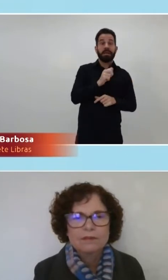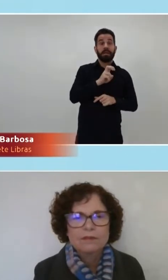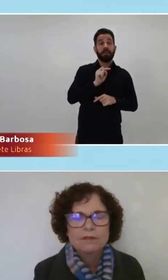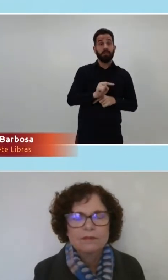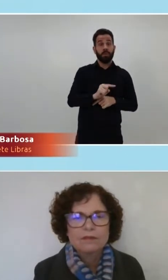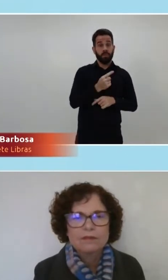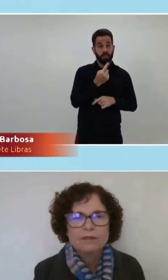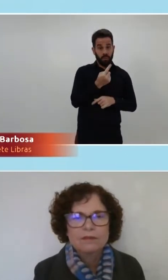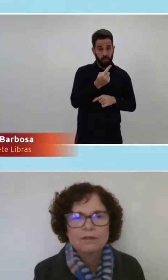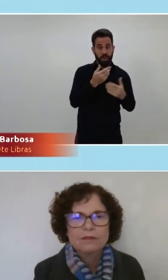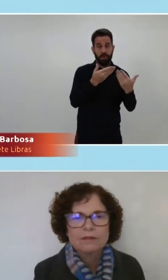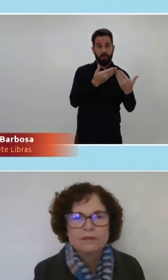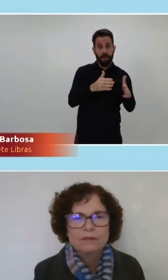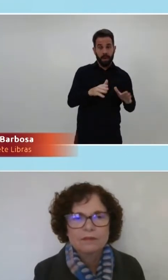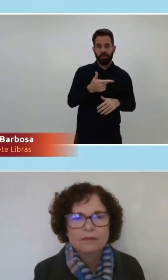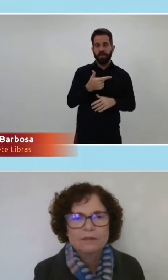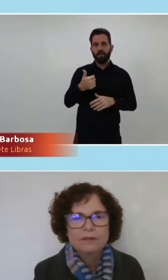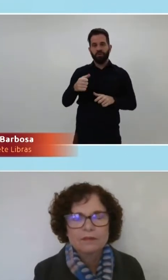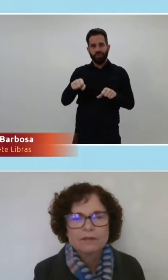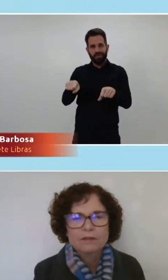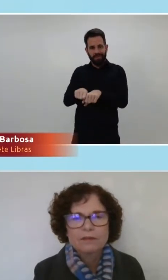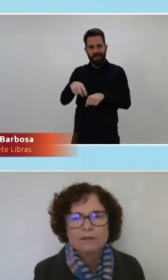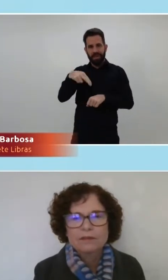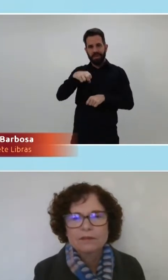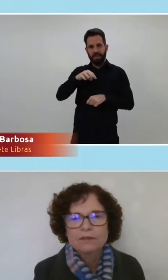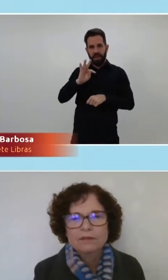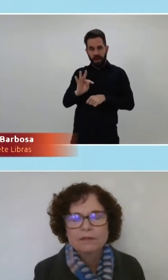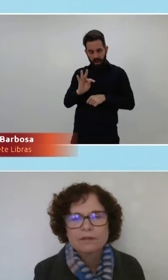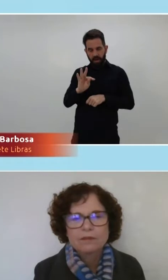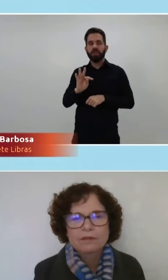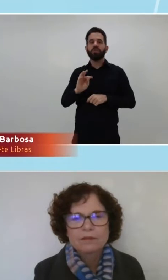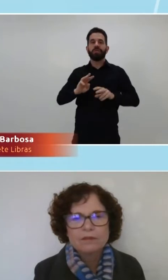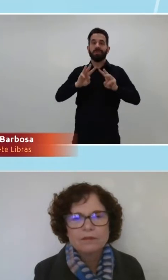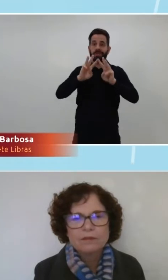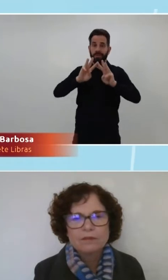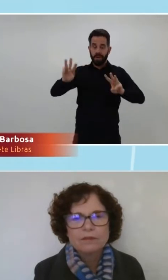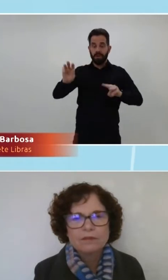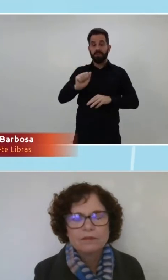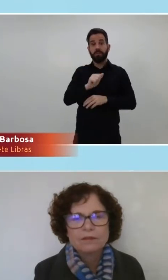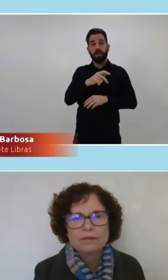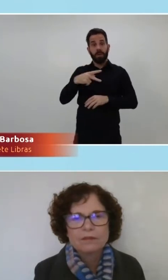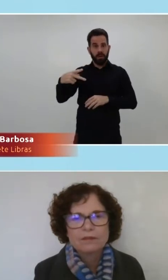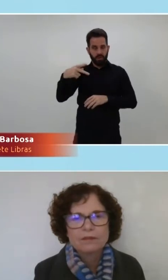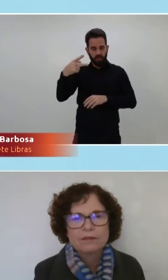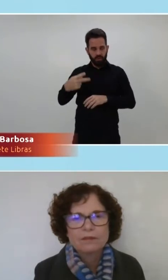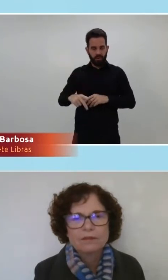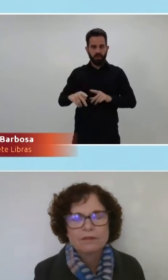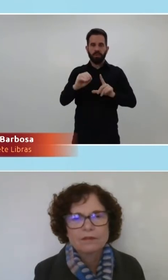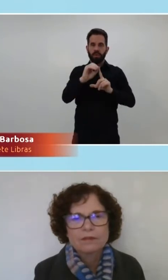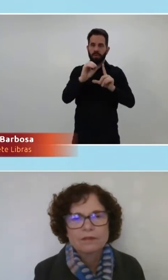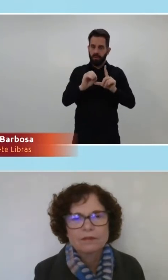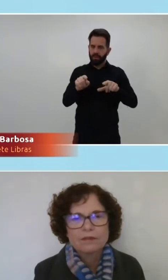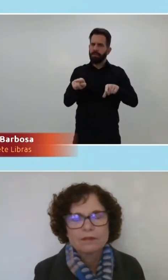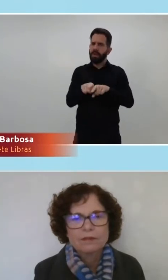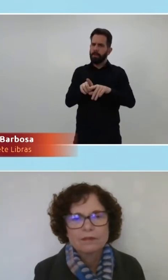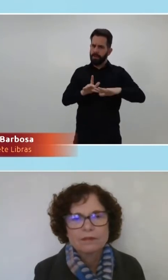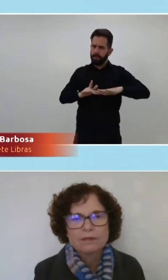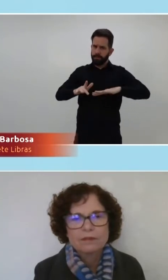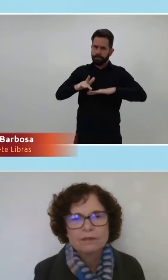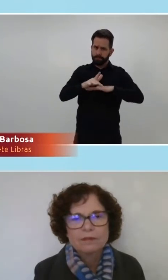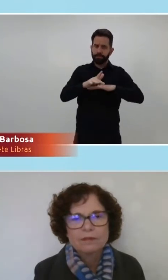no aplicativo da TV UFG e também nas nossas redes sociais. A TV tem perfis no YouTube,